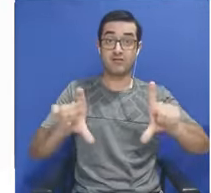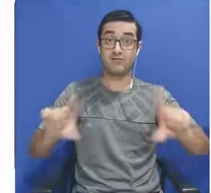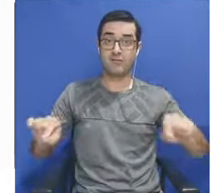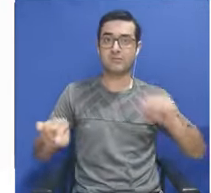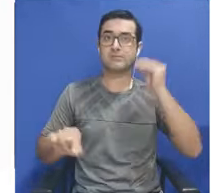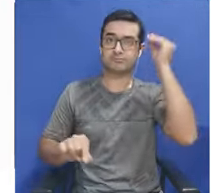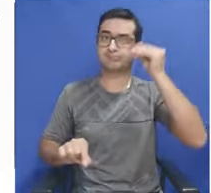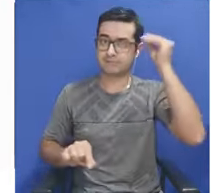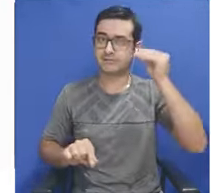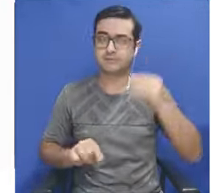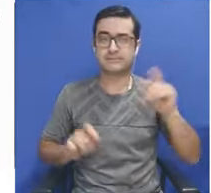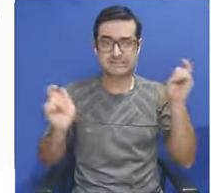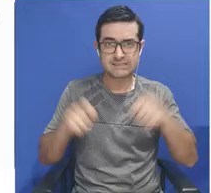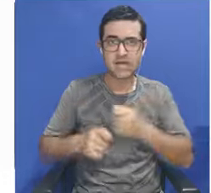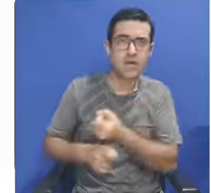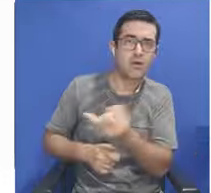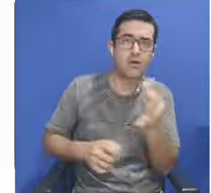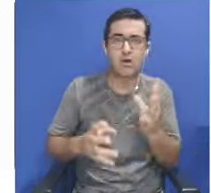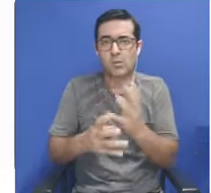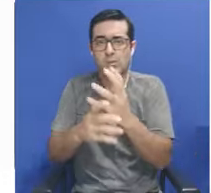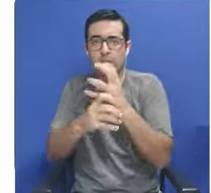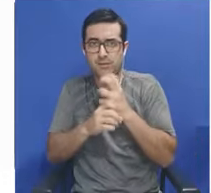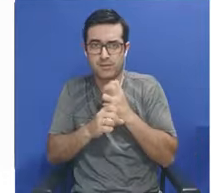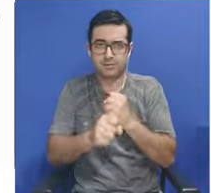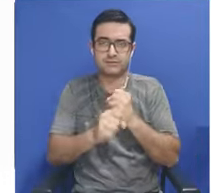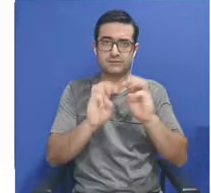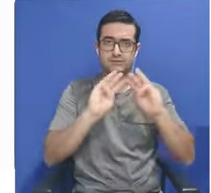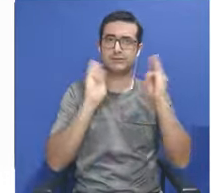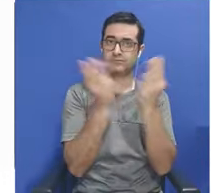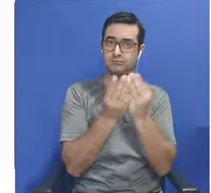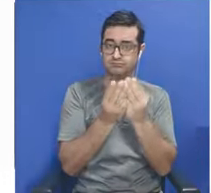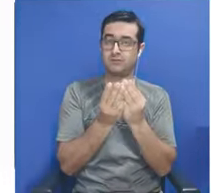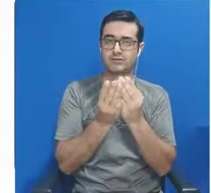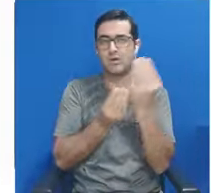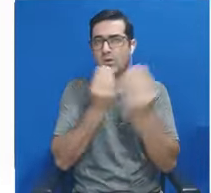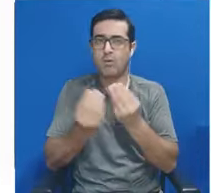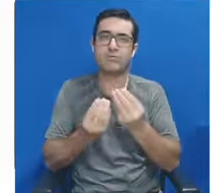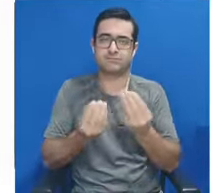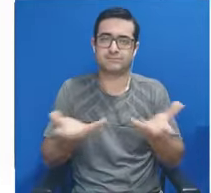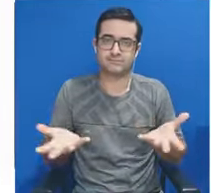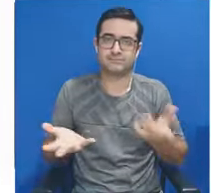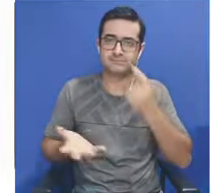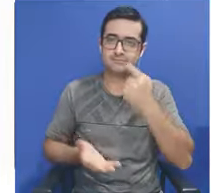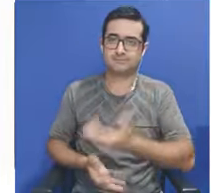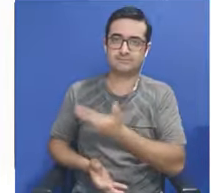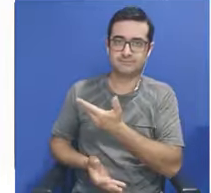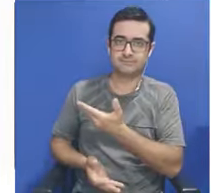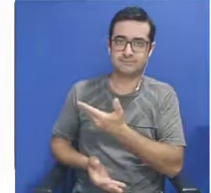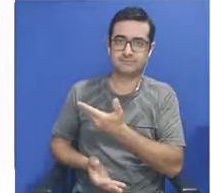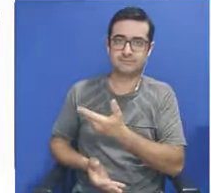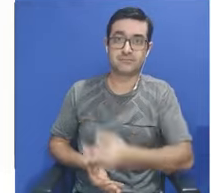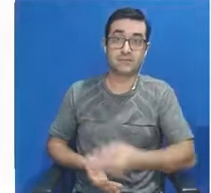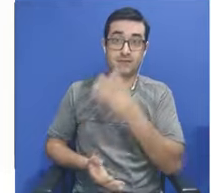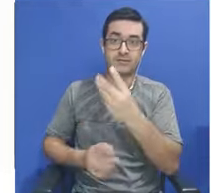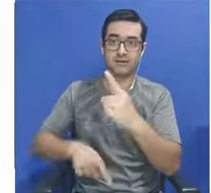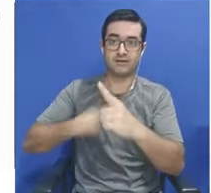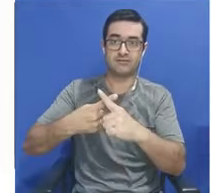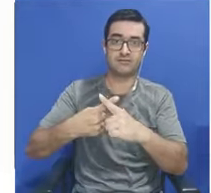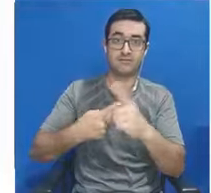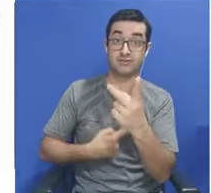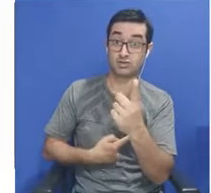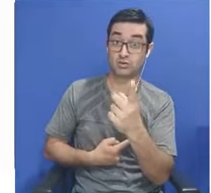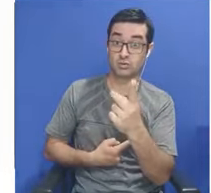massa da fórmula empírica. Como é que eu calculo? Ó, 3 átomos de carbono vezes 12, que é a massa que está na